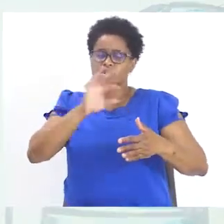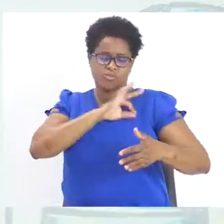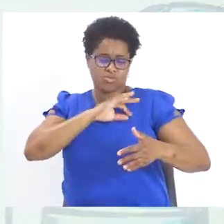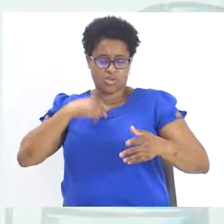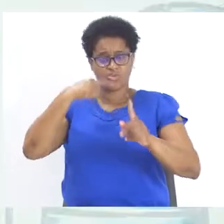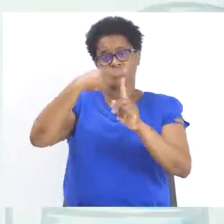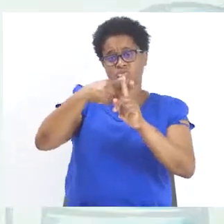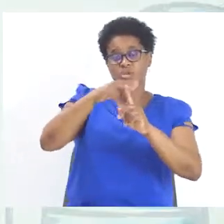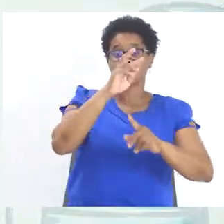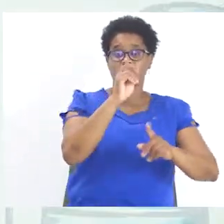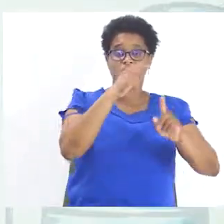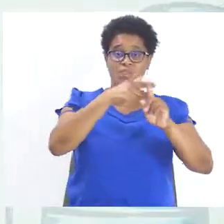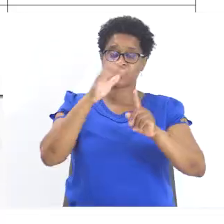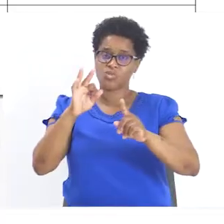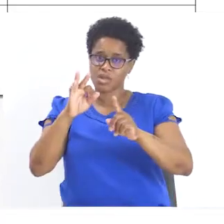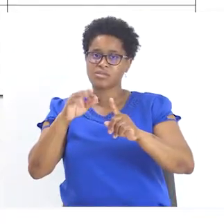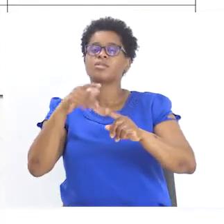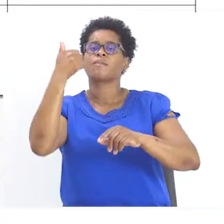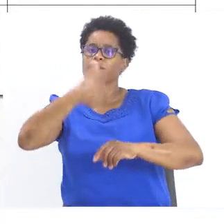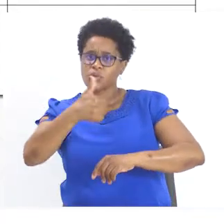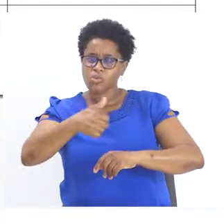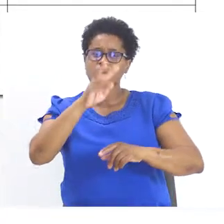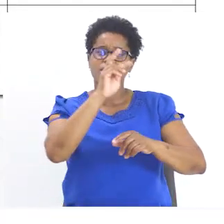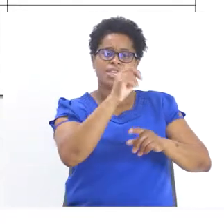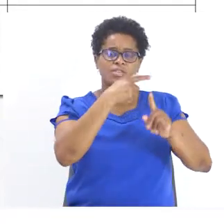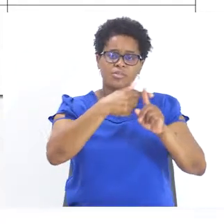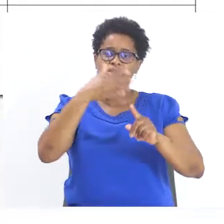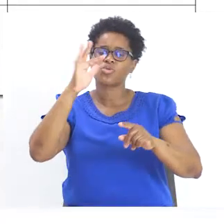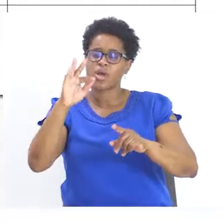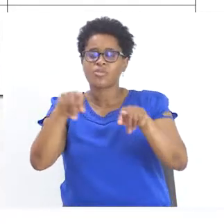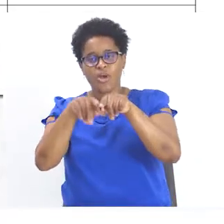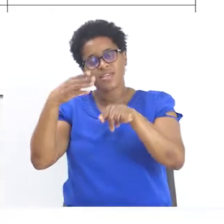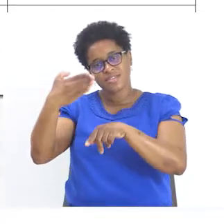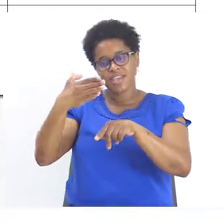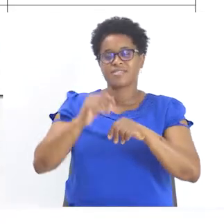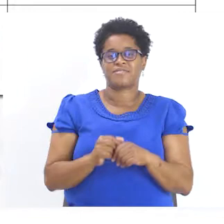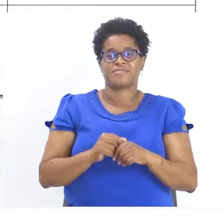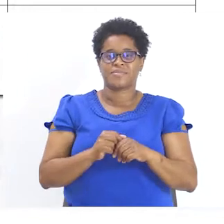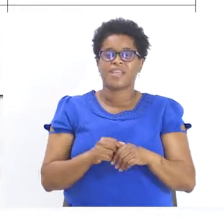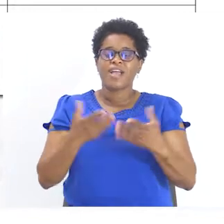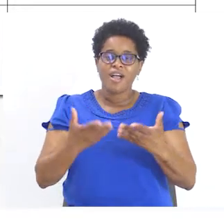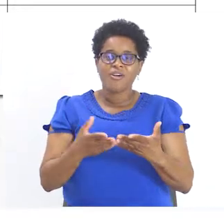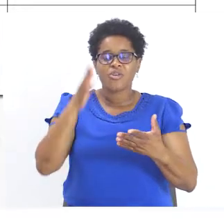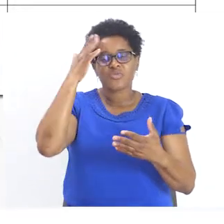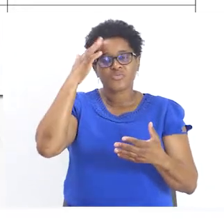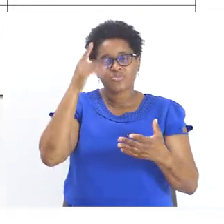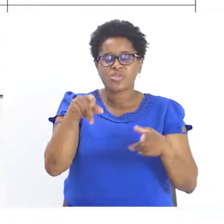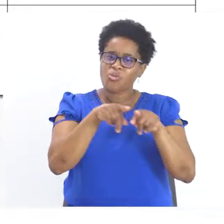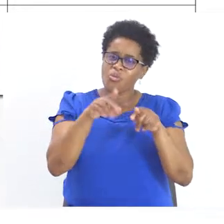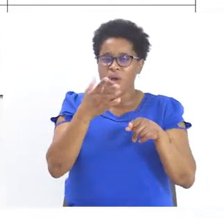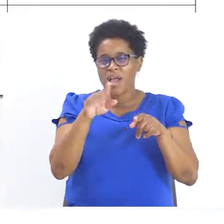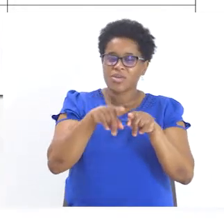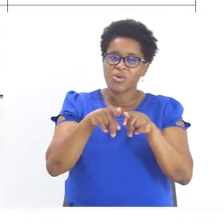somei 3 mais 4. Muito bem. 3 mais 4 igual a 7. E o monômio semelhante a ele?